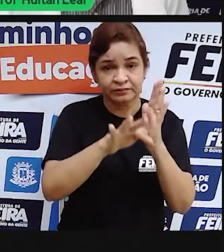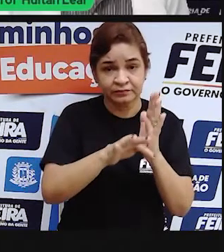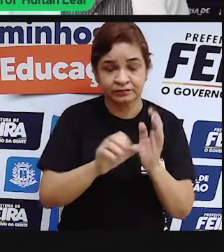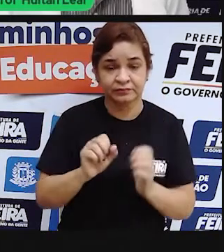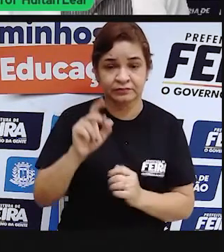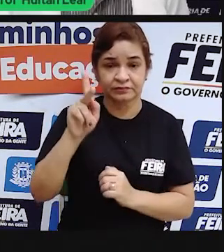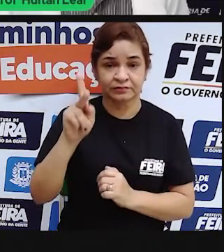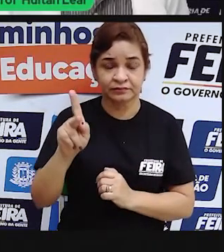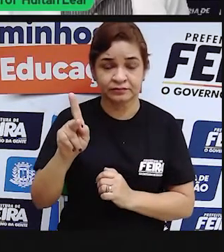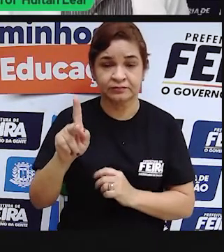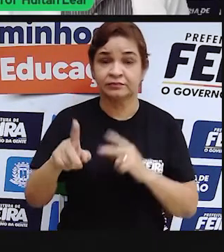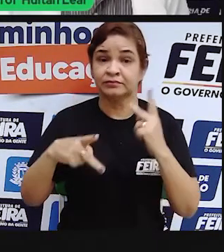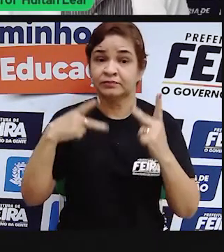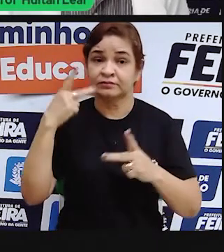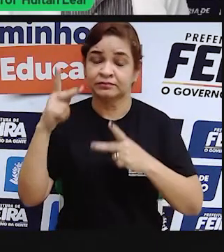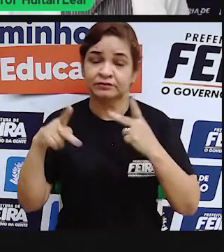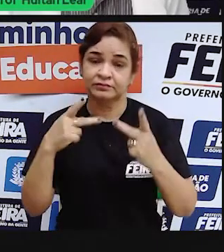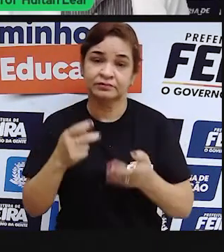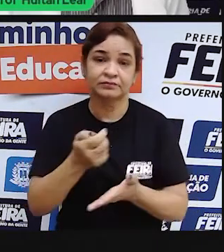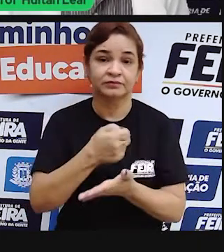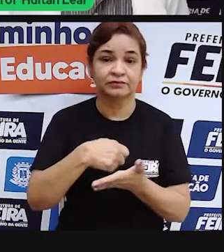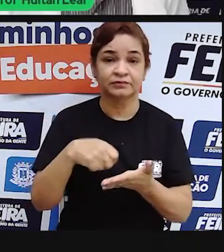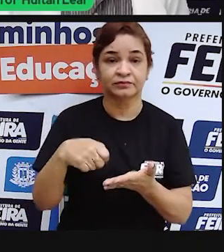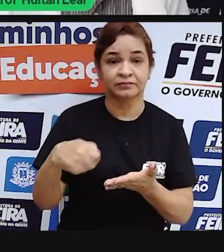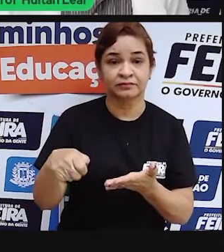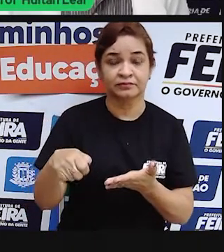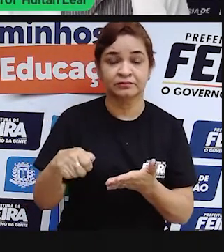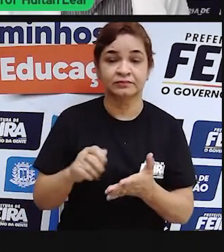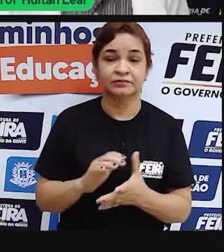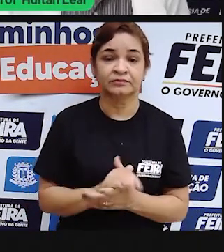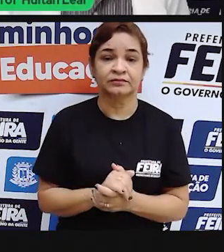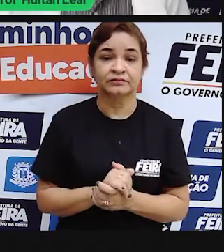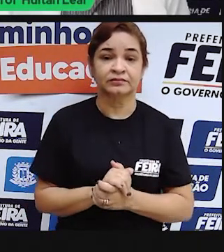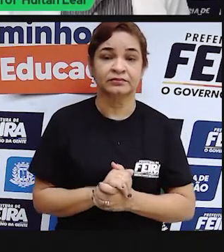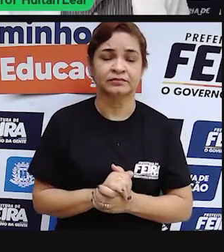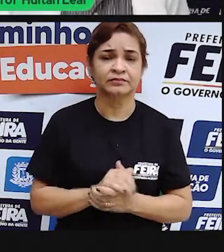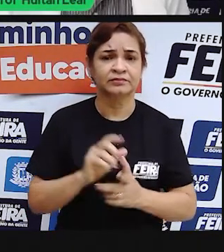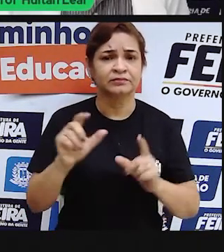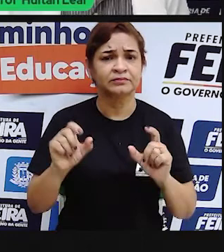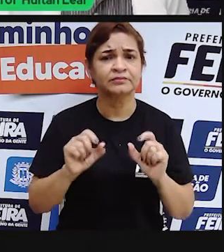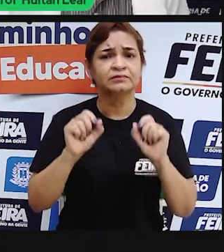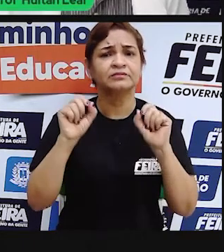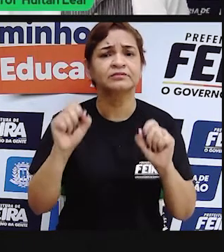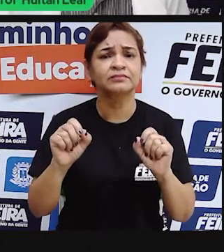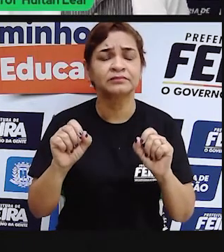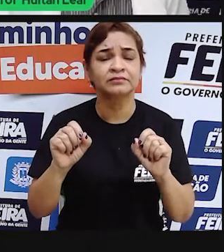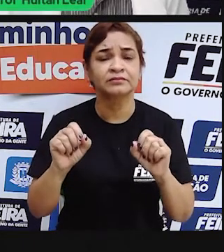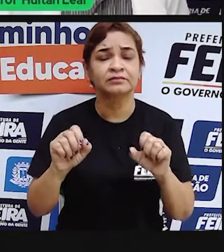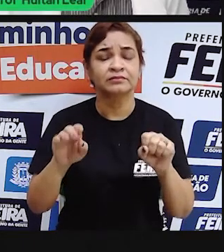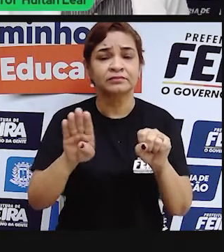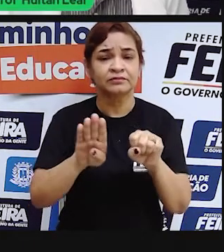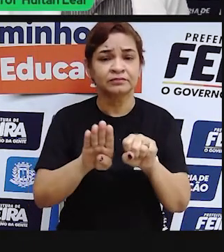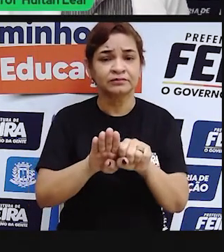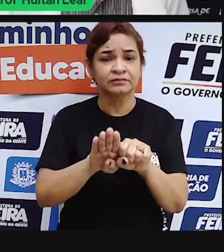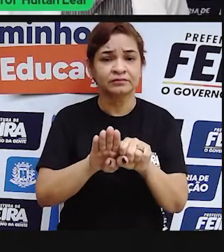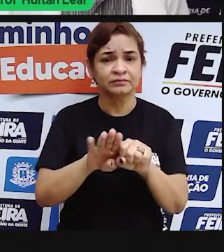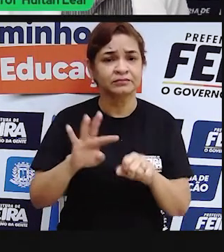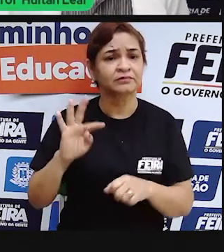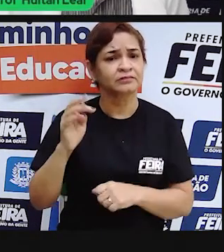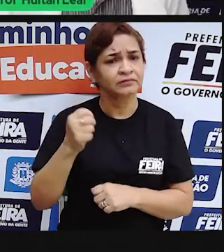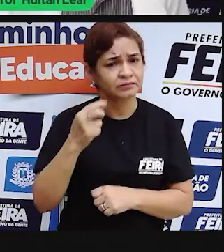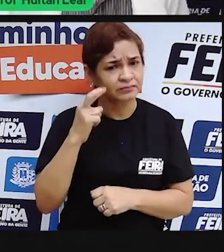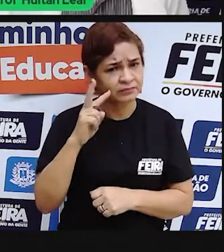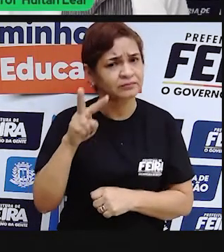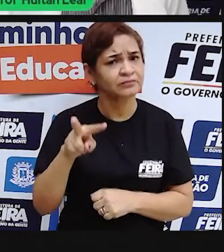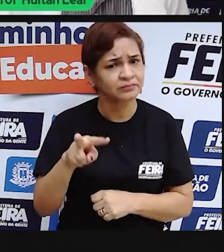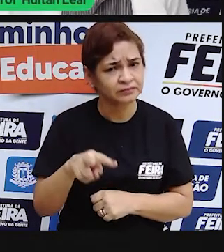Ok? Falado, escrito. Então, o que é o substantivo? Todos nós já ouvimos